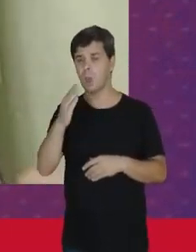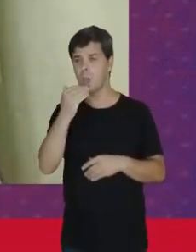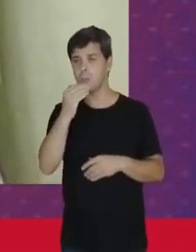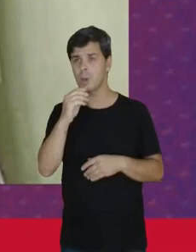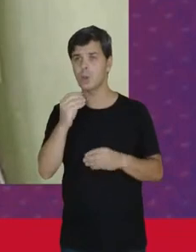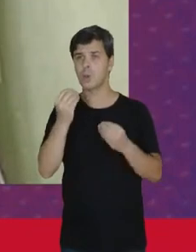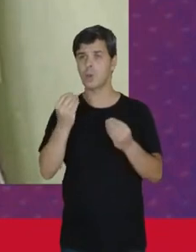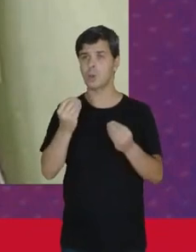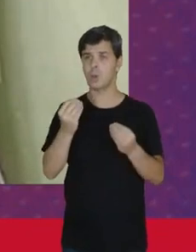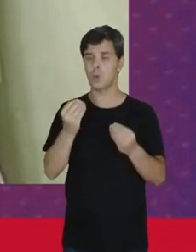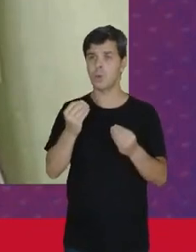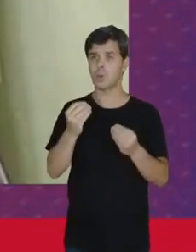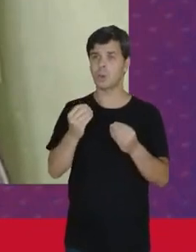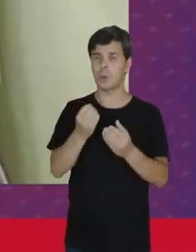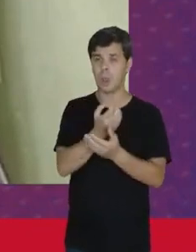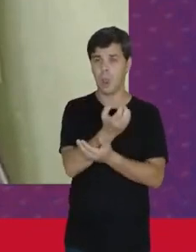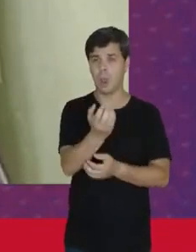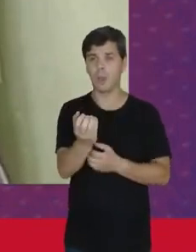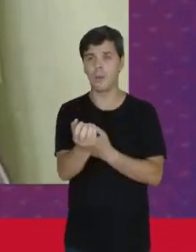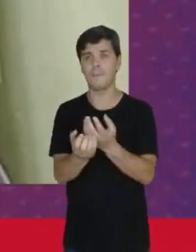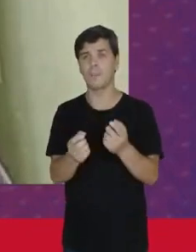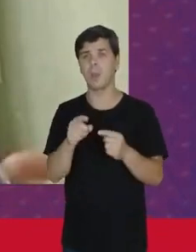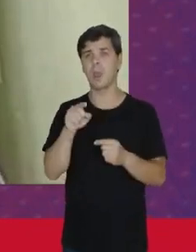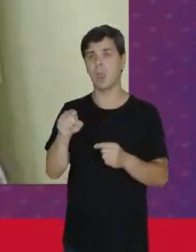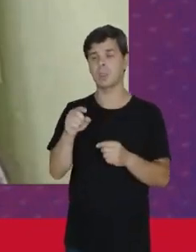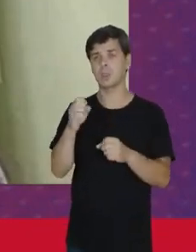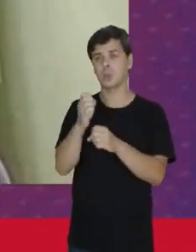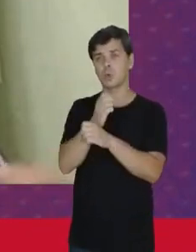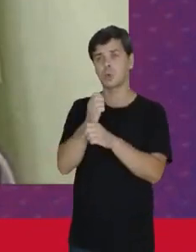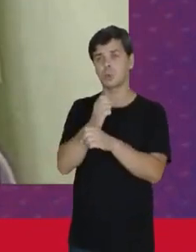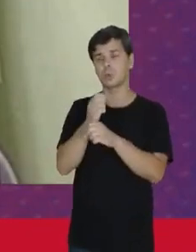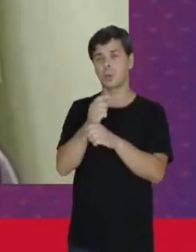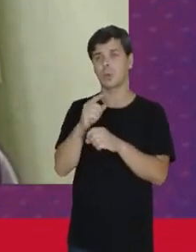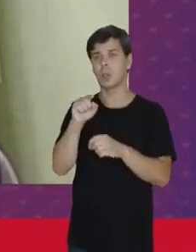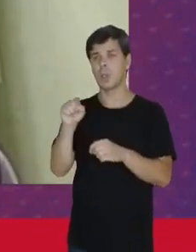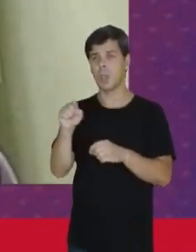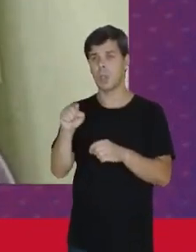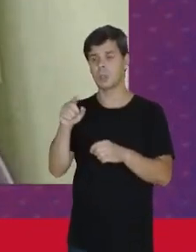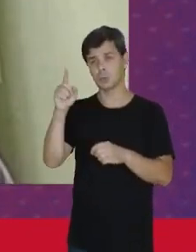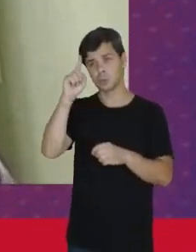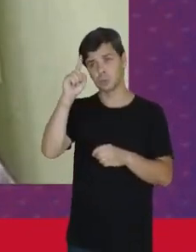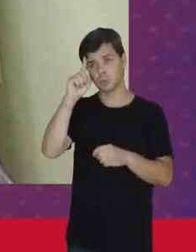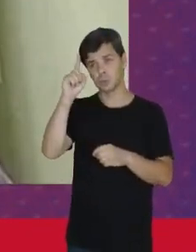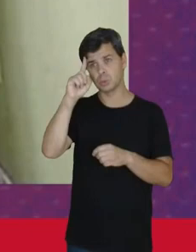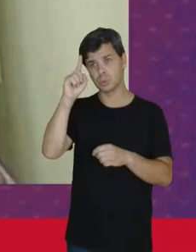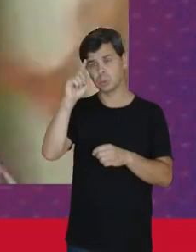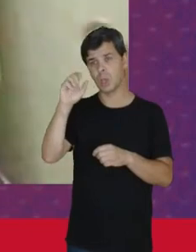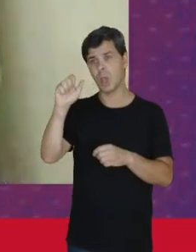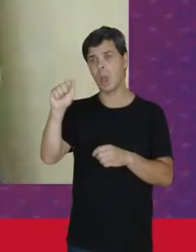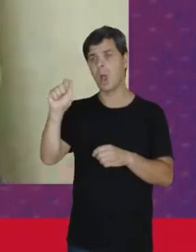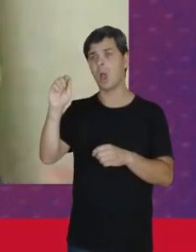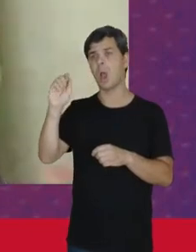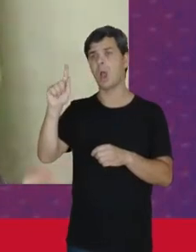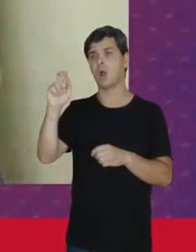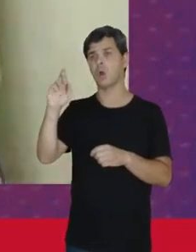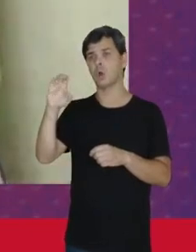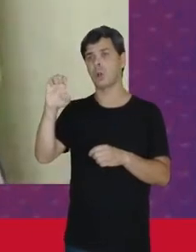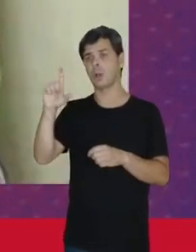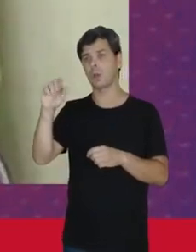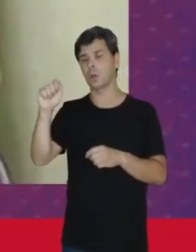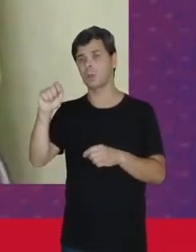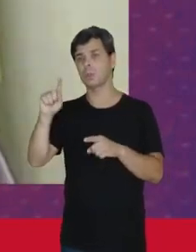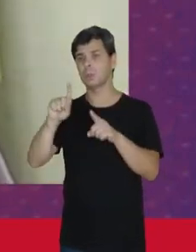como utilizar essas plantas, né? Então, essa construção e essa produção cotidiana da agroecologia, mas também da